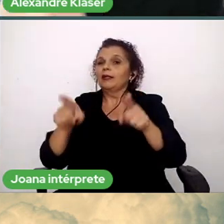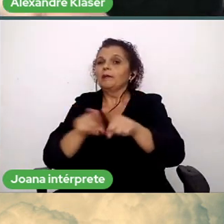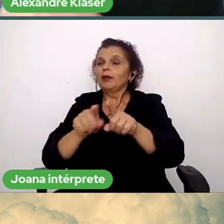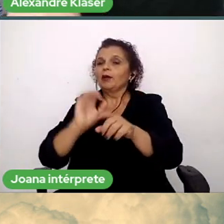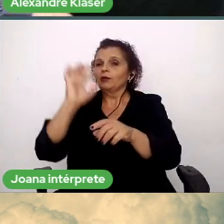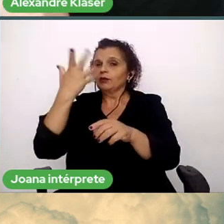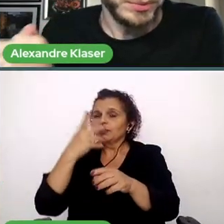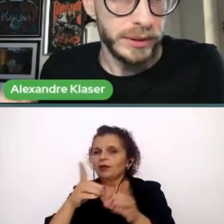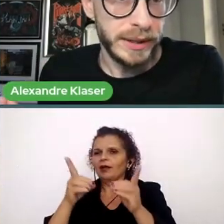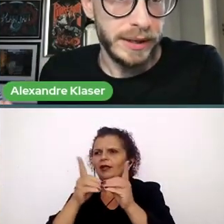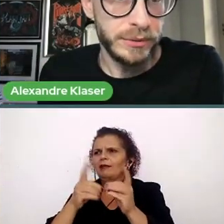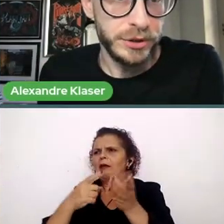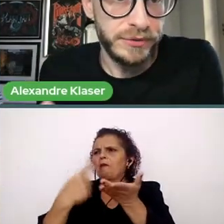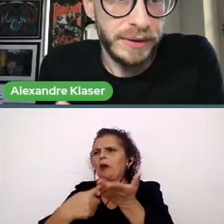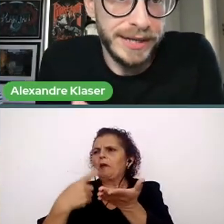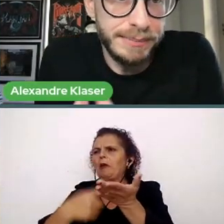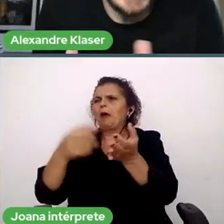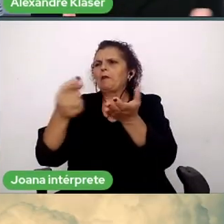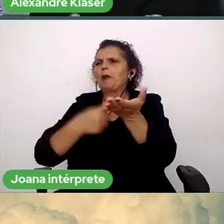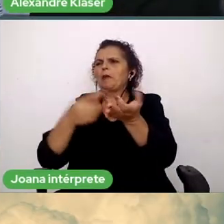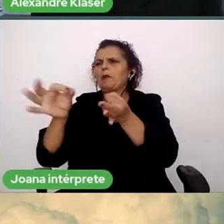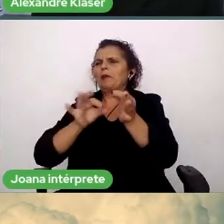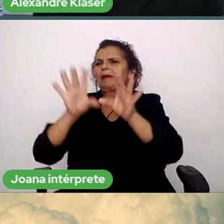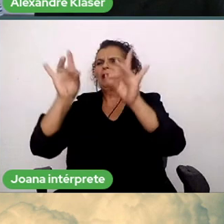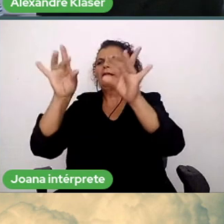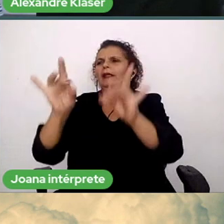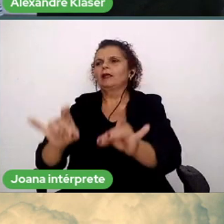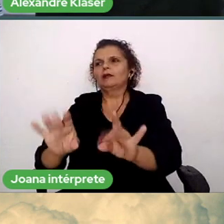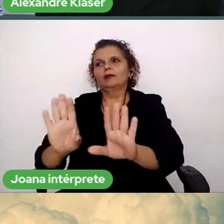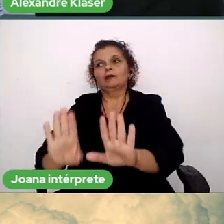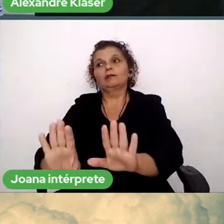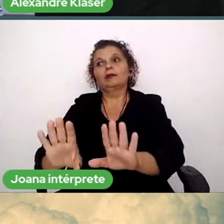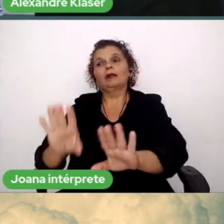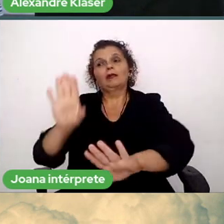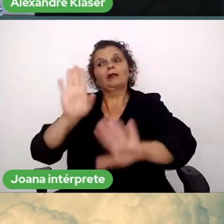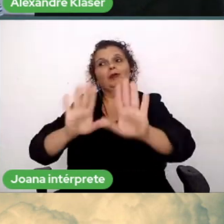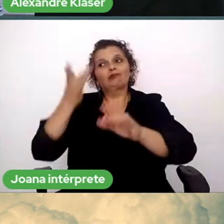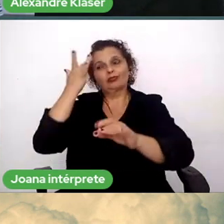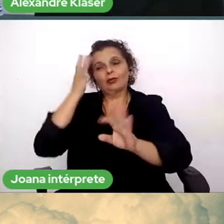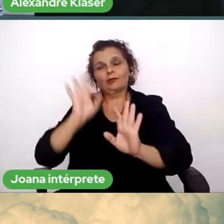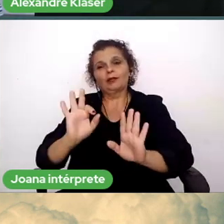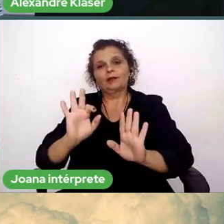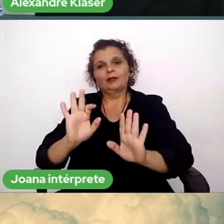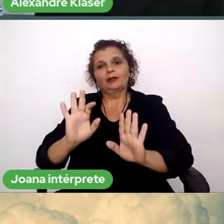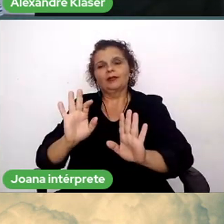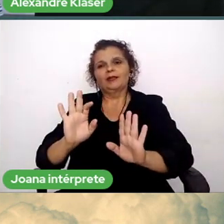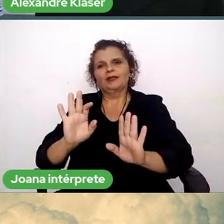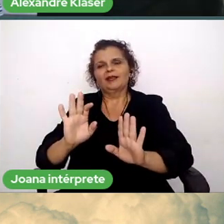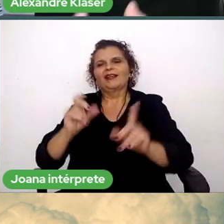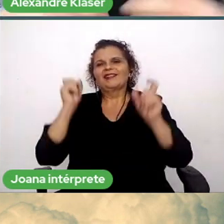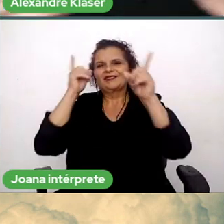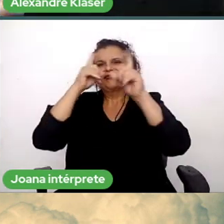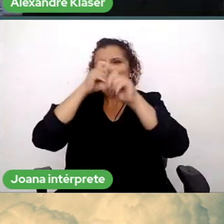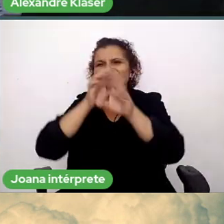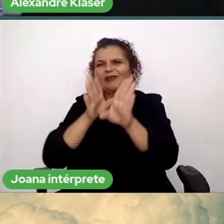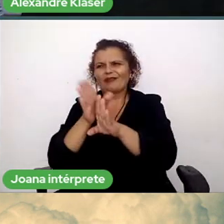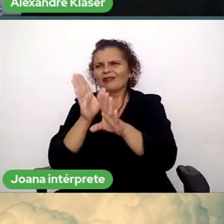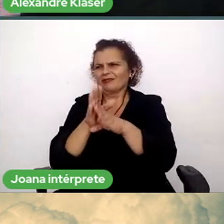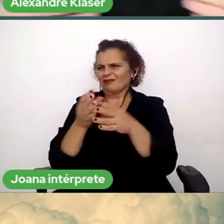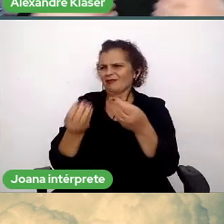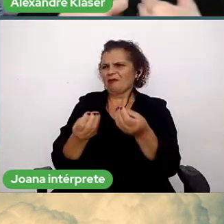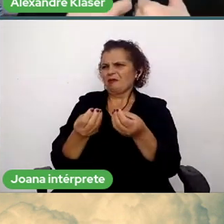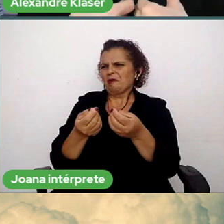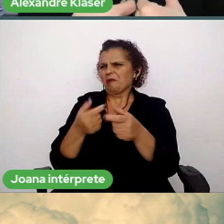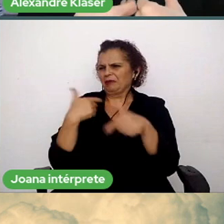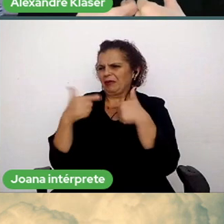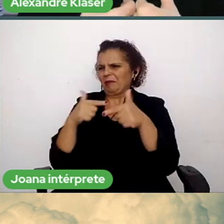tudo, queriam um planejamento muito detalhado. E a gente falava, a resposta é depende, a resposta é não sabemos. E é difícil convencer as pessoas assim, como assim? Eu sempre trabalhei